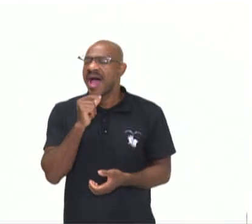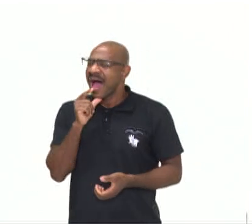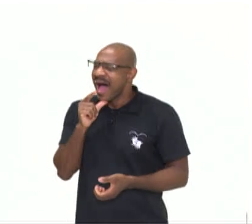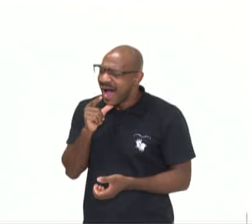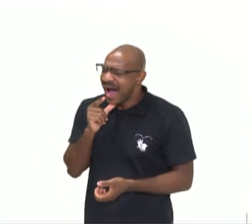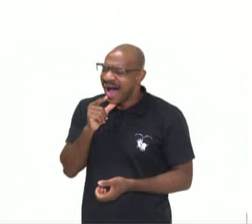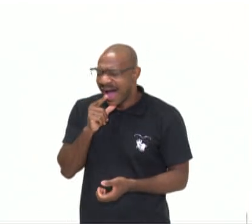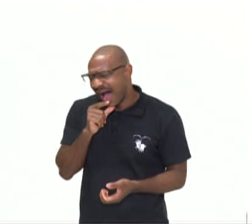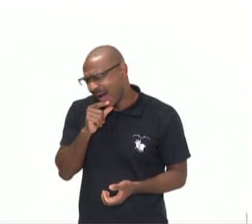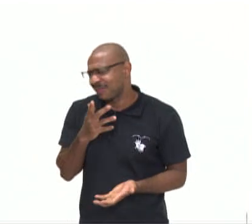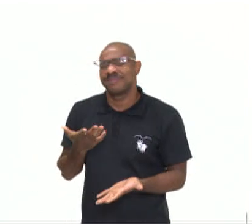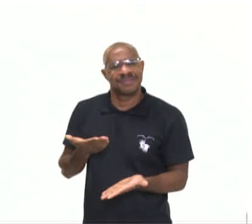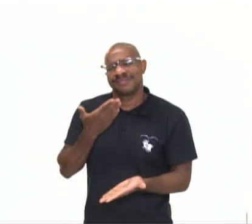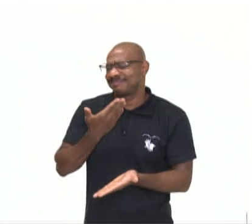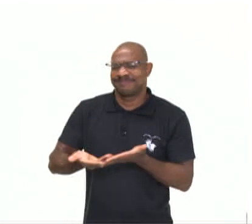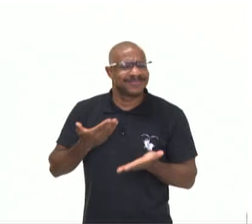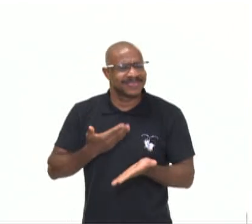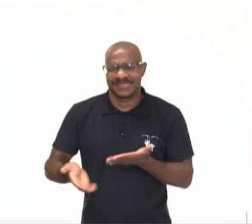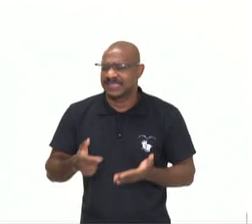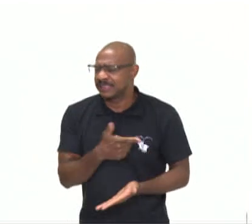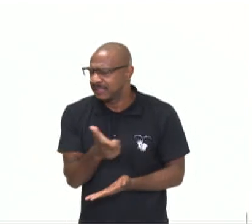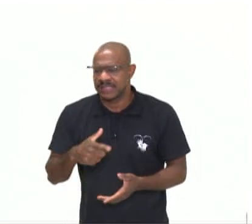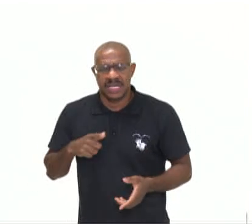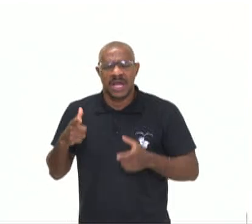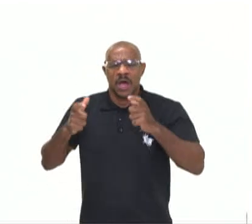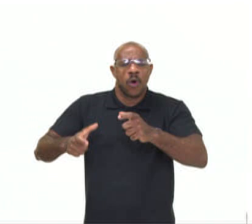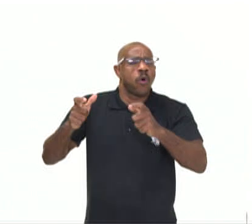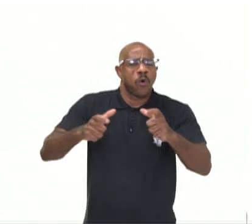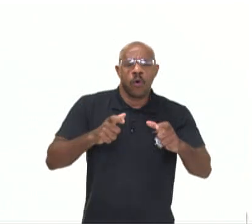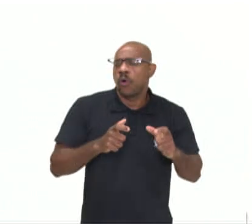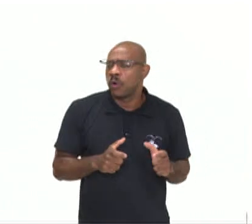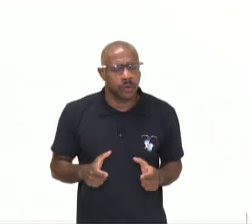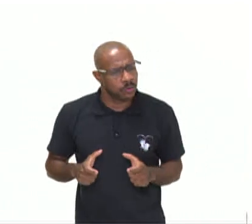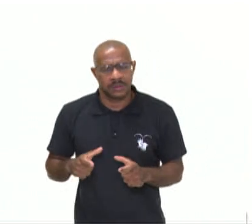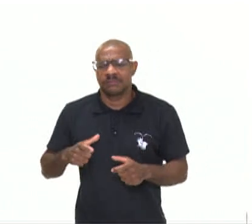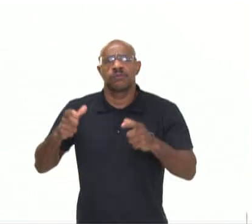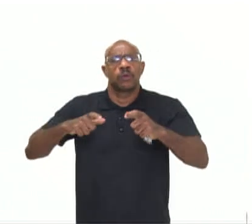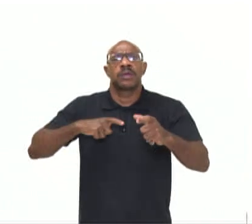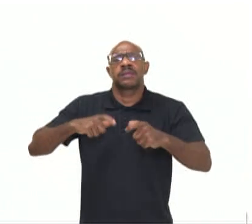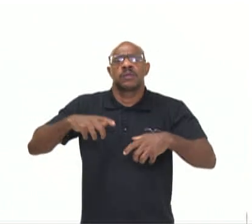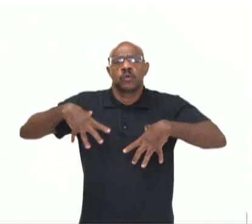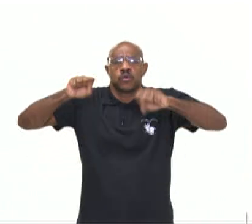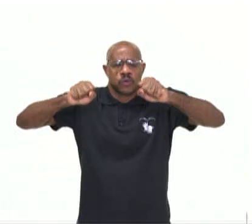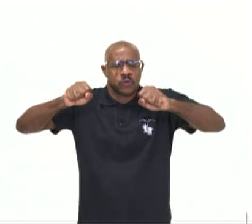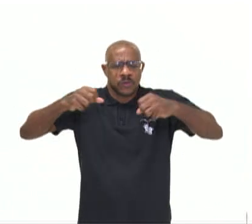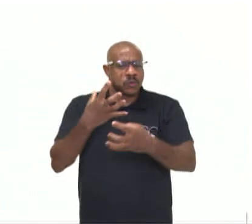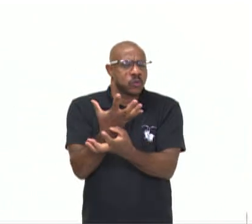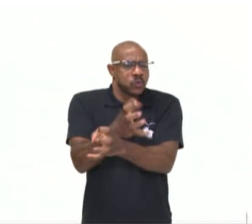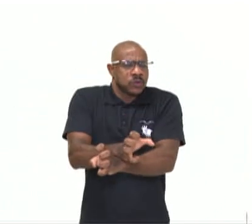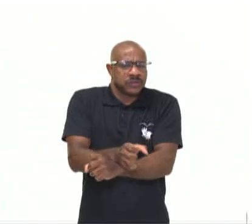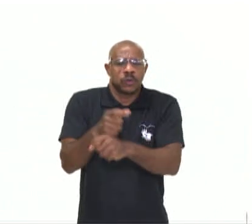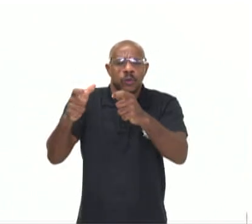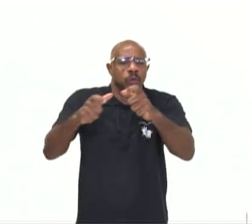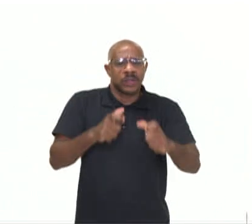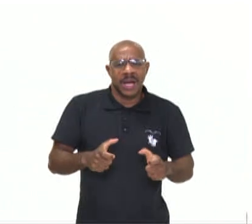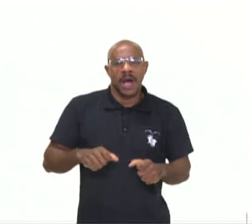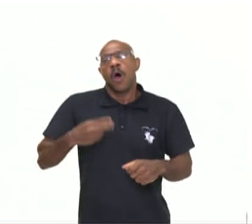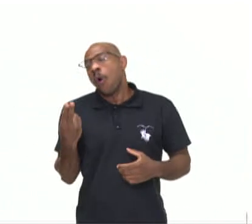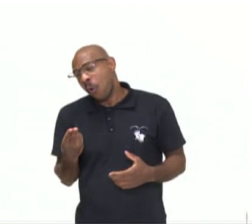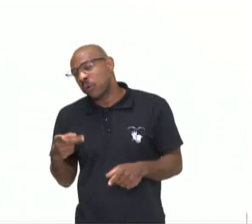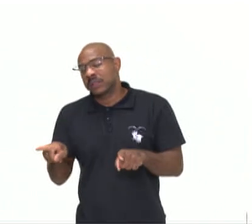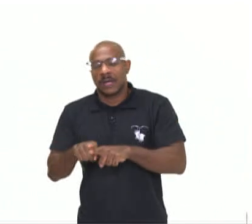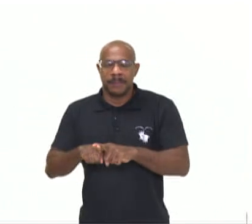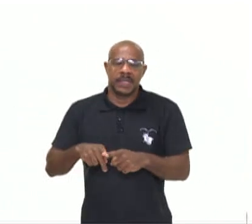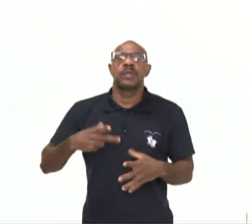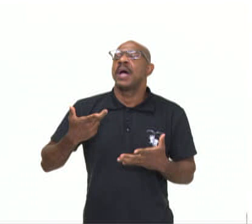realidade de muitas crianças brasileiras que vivem em regiões mitigados pela seca ou pela precariedade de serviços e saneamento